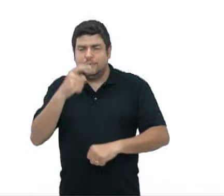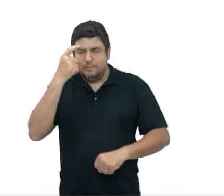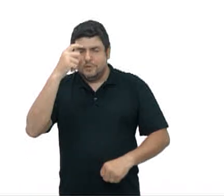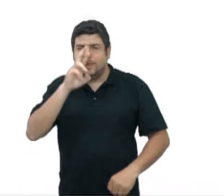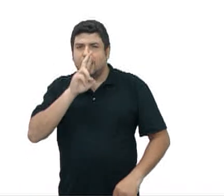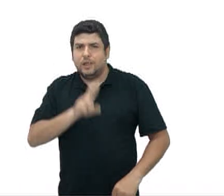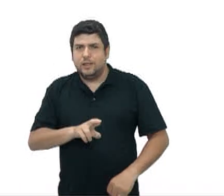resposta.